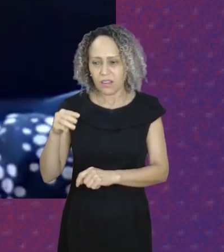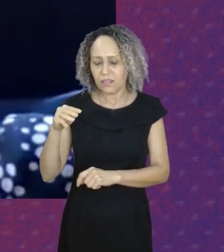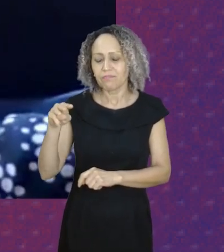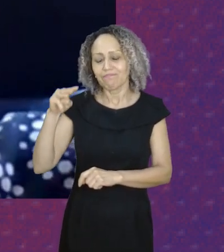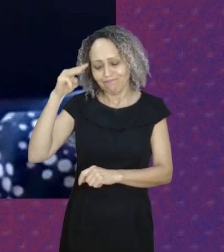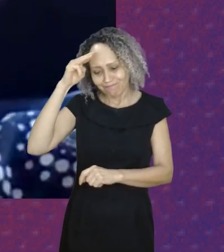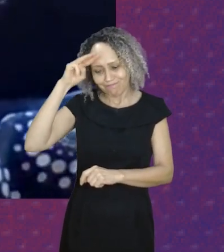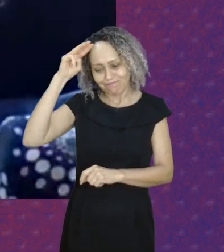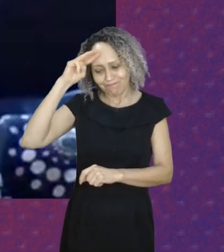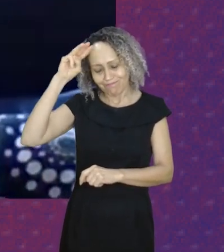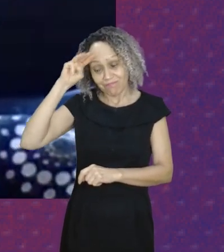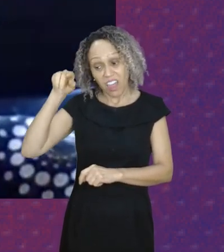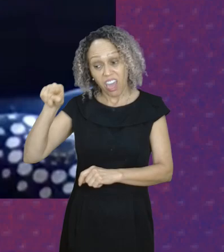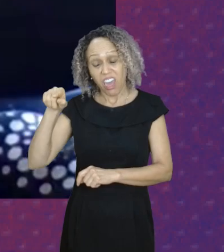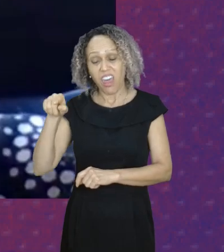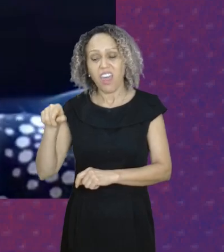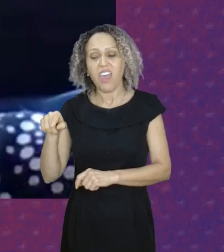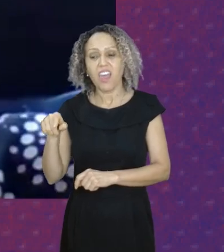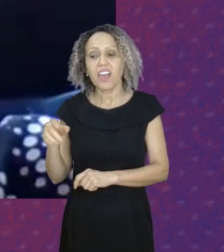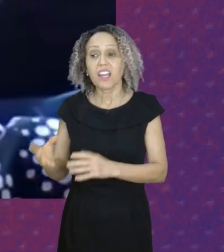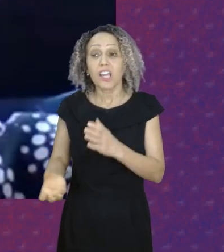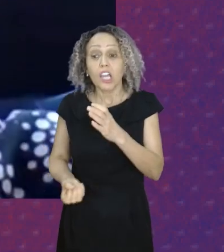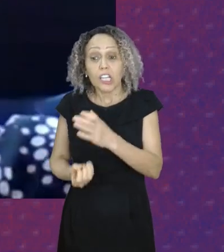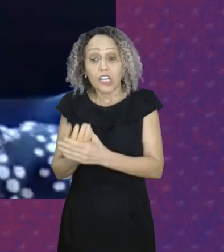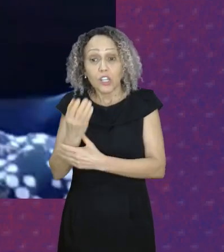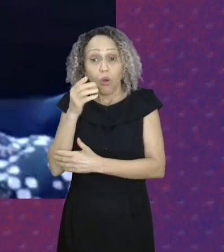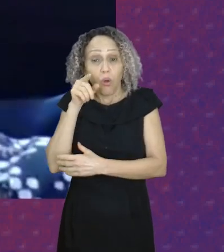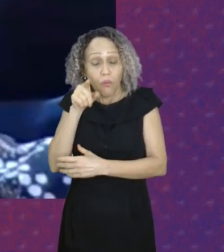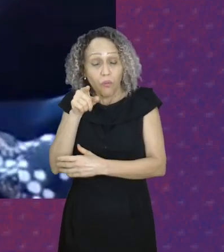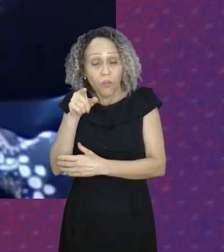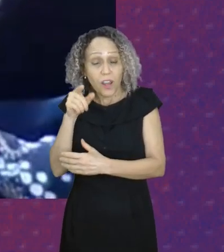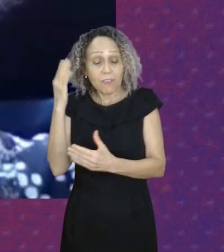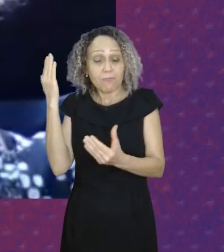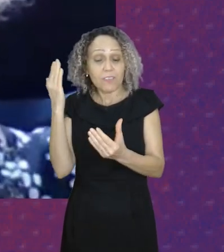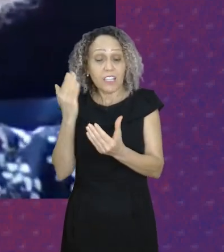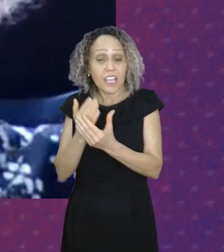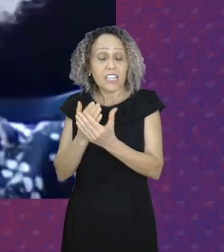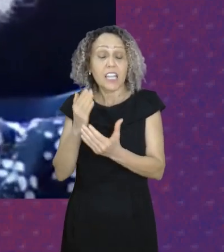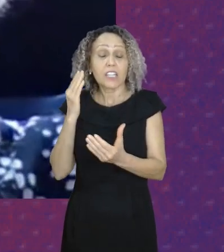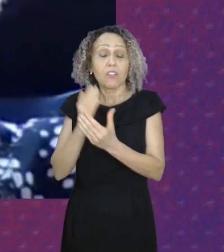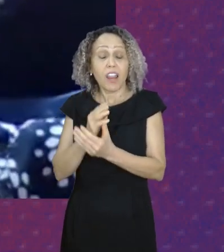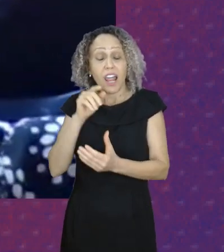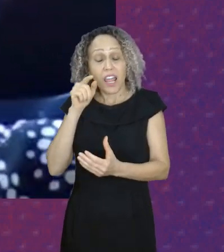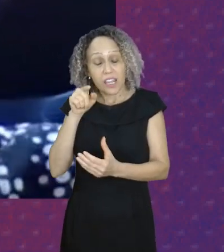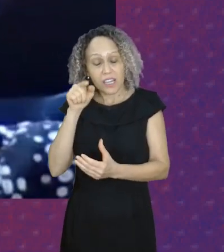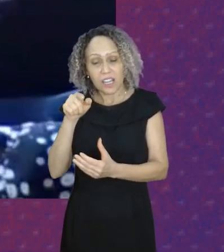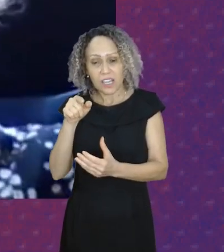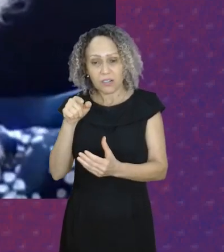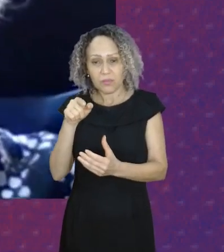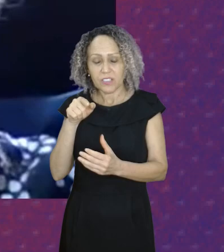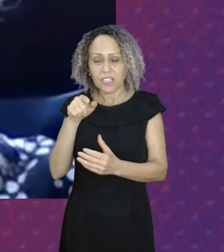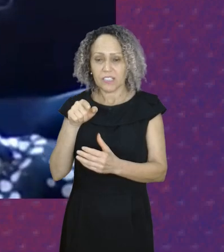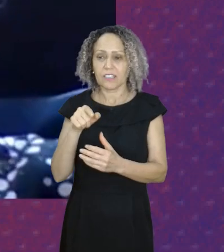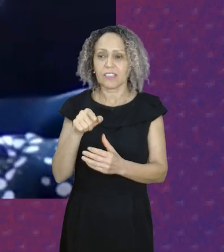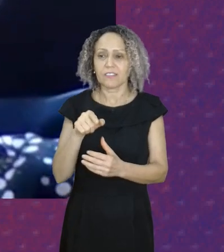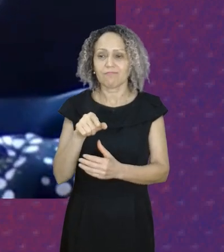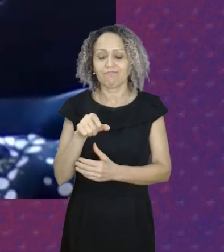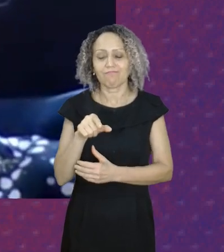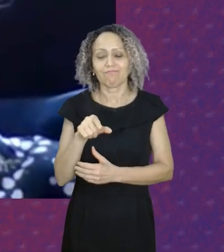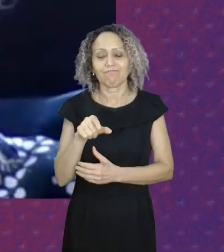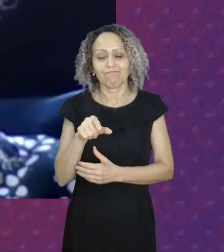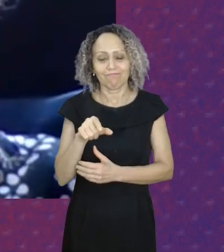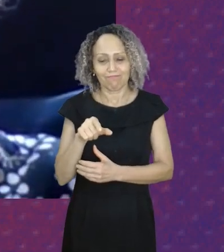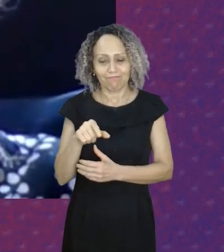E a corte exigiu que o Brasil tivesse uma lei mais rigorosa